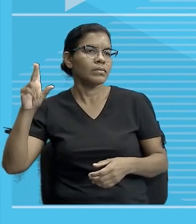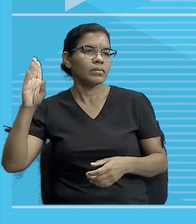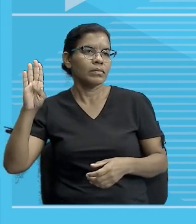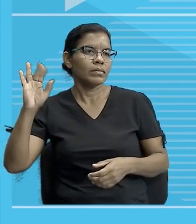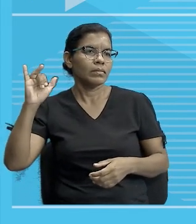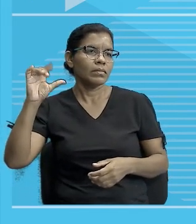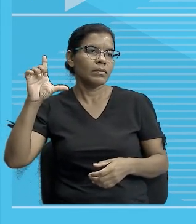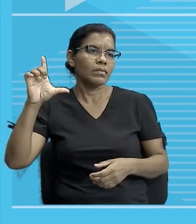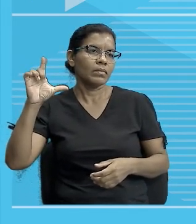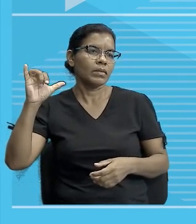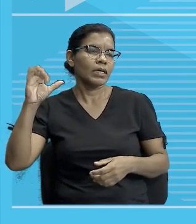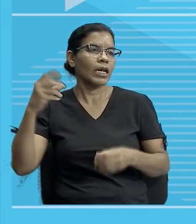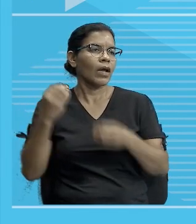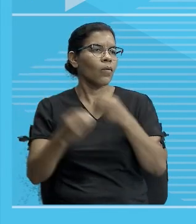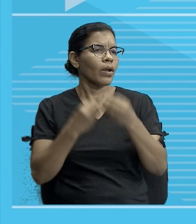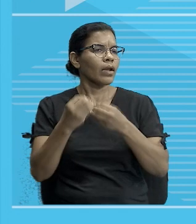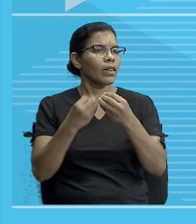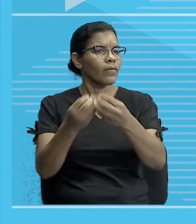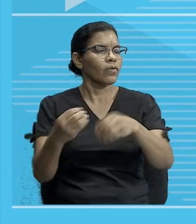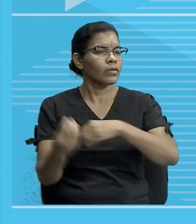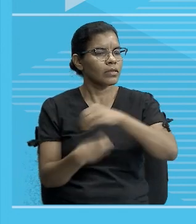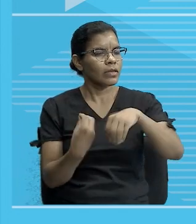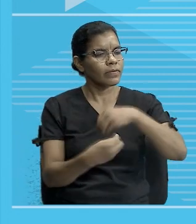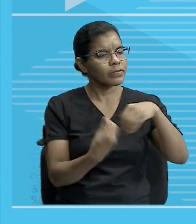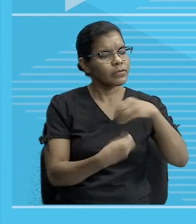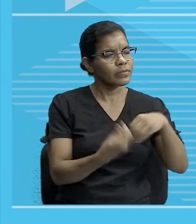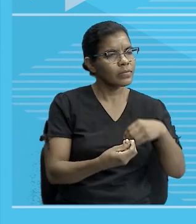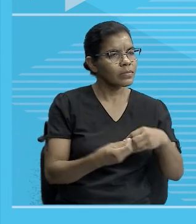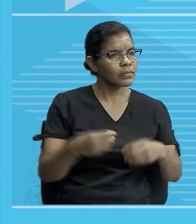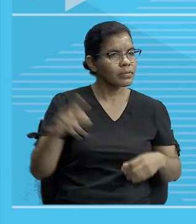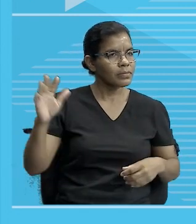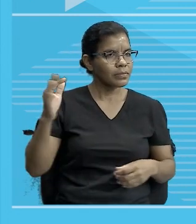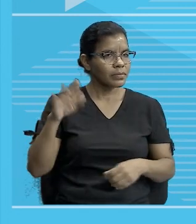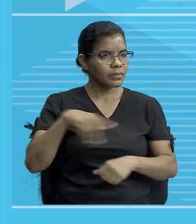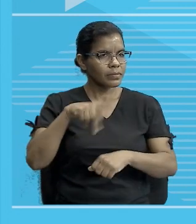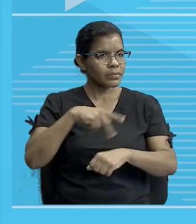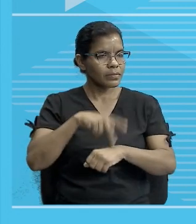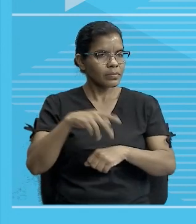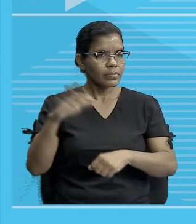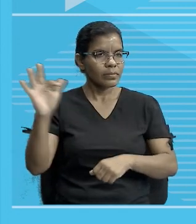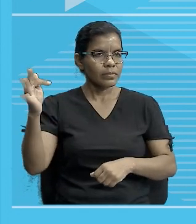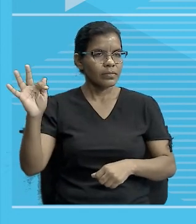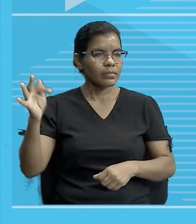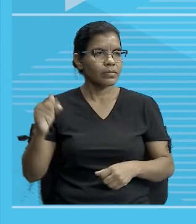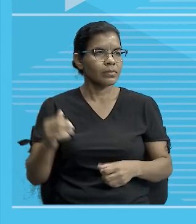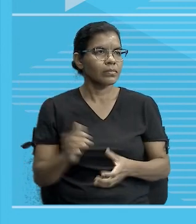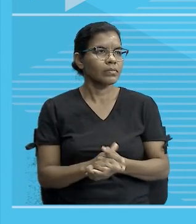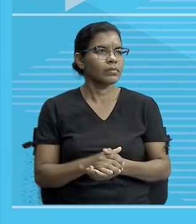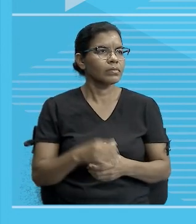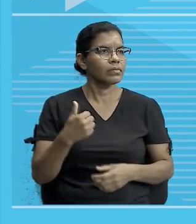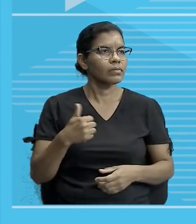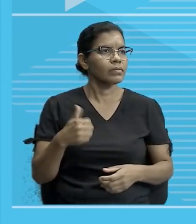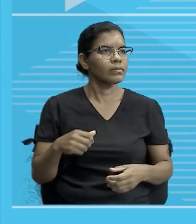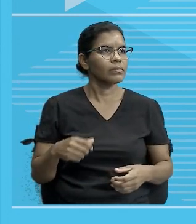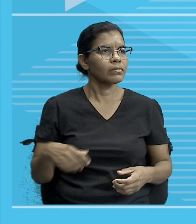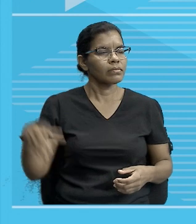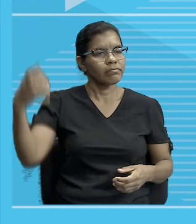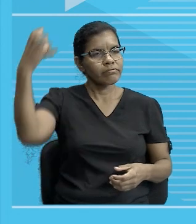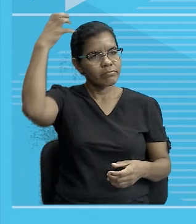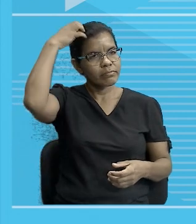é que levou a essa tal de Revolução Francesa? Primeiro eu coloquei que uma das causas era o rei